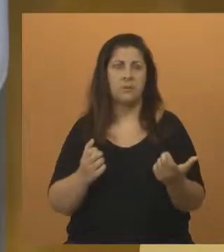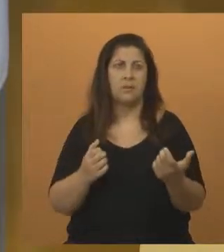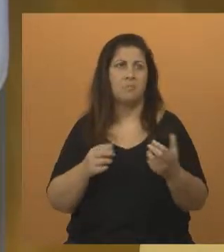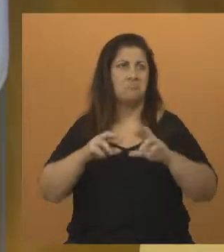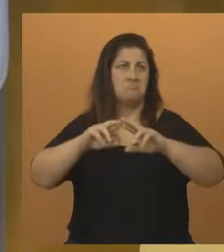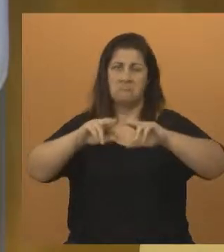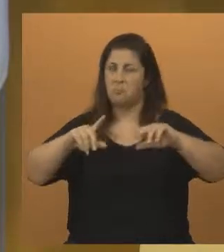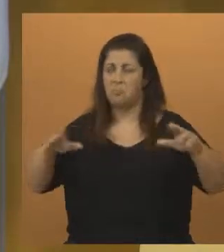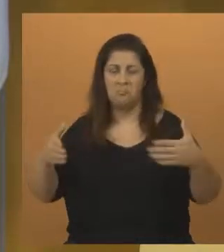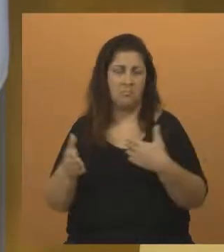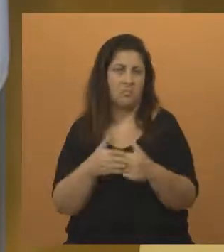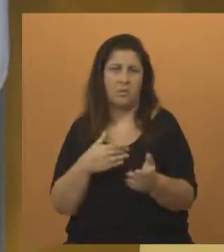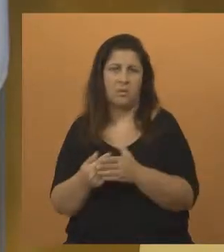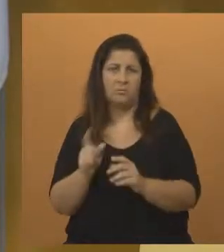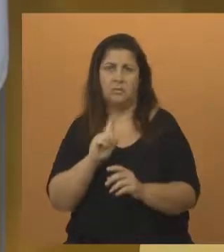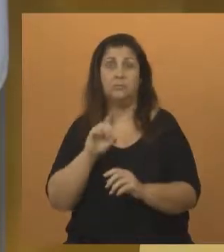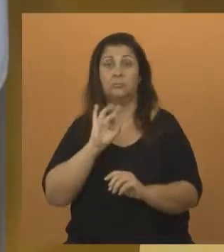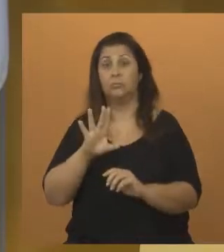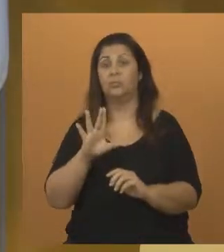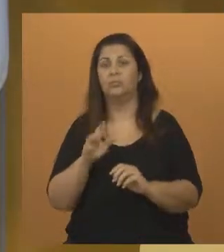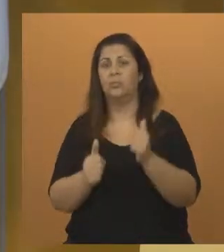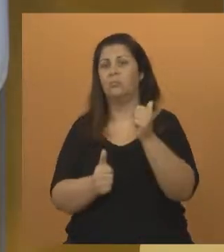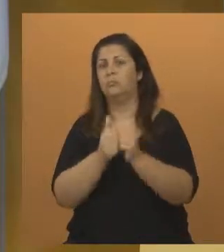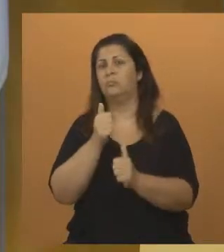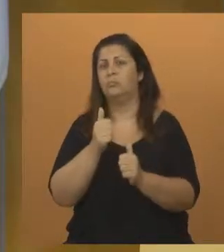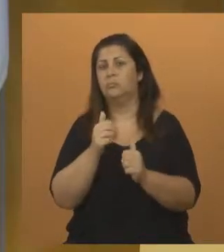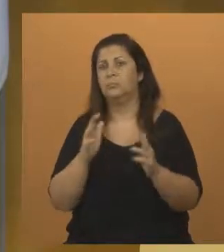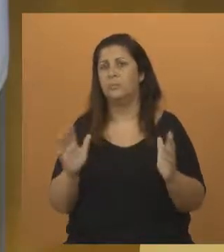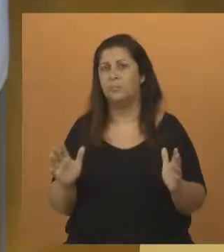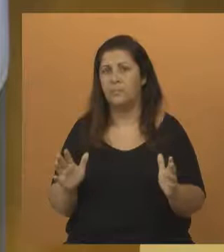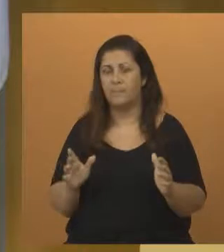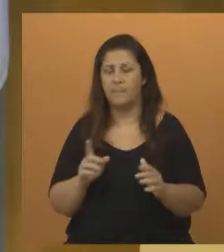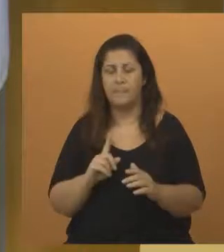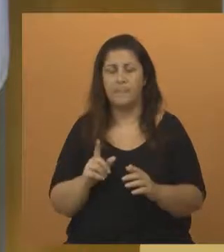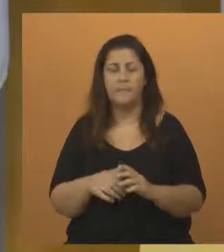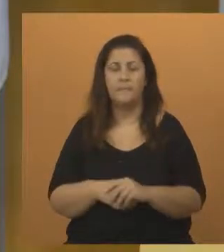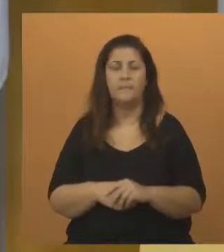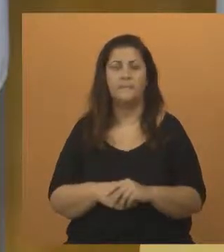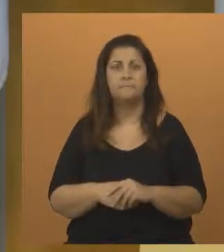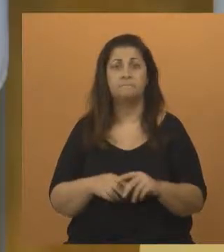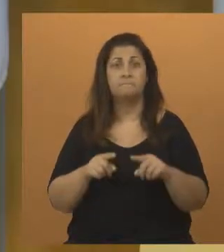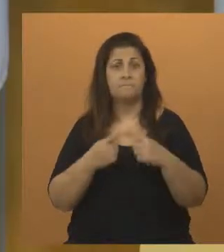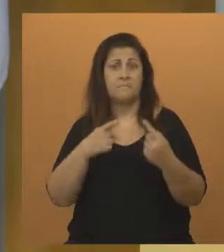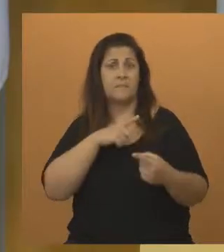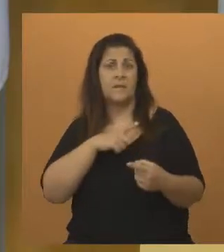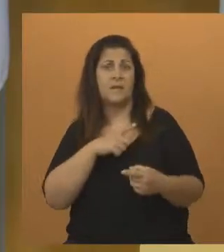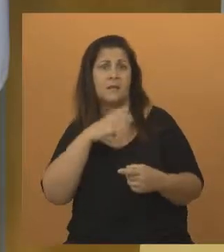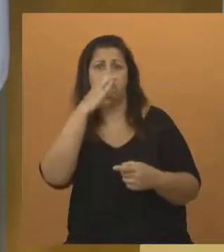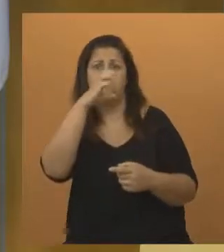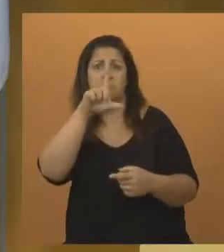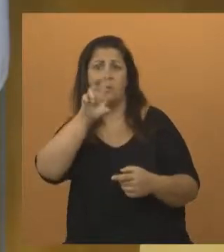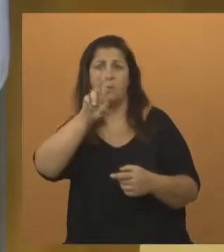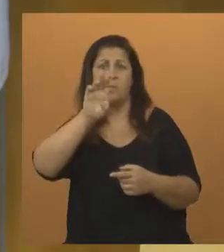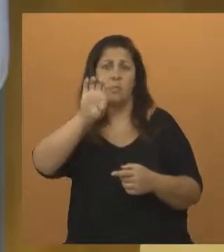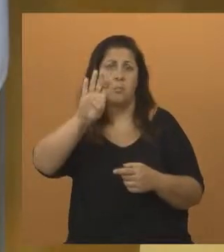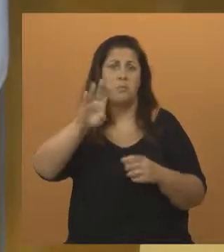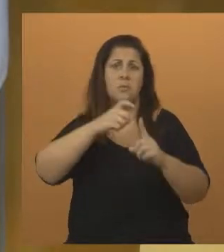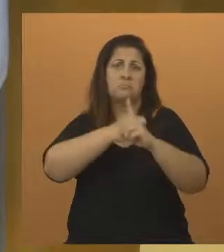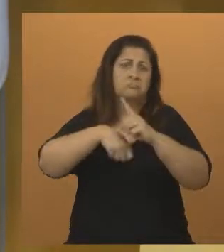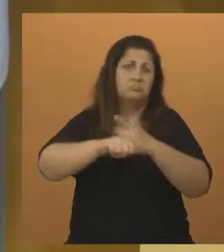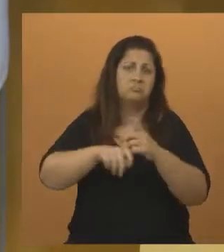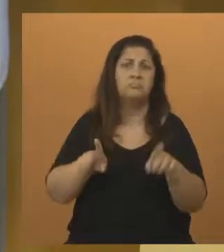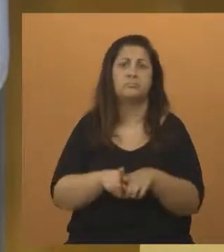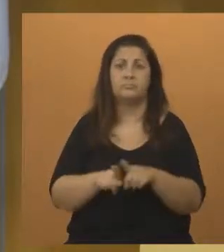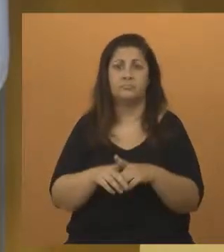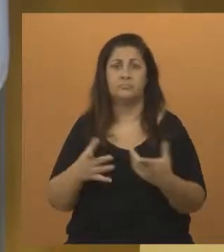qualquer tipo de modalidade, não precisa ser só o clube na questão esportiva, mas existem clubes sociais também.